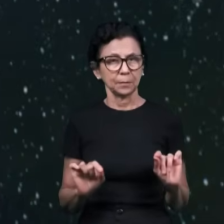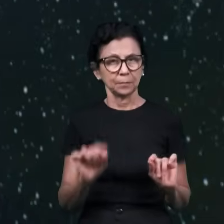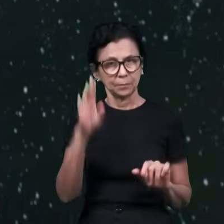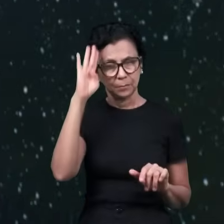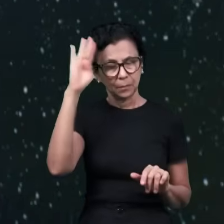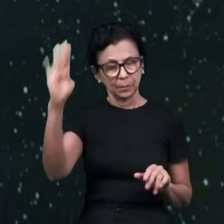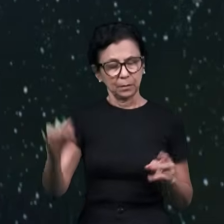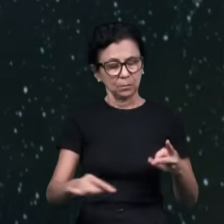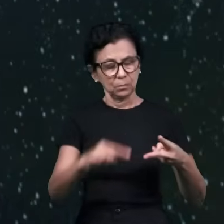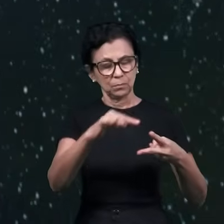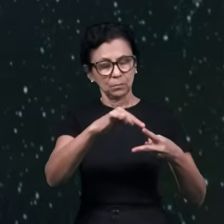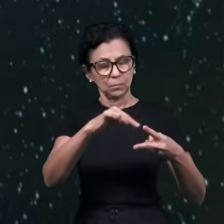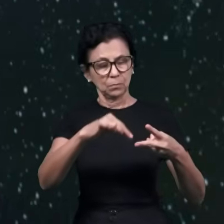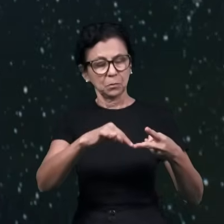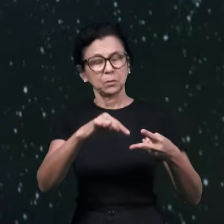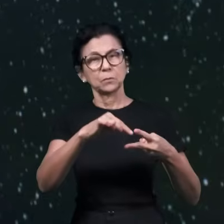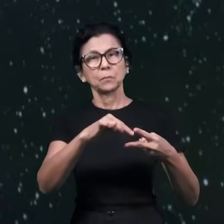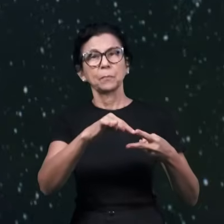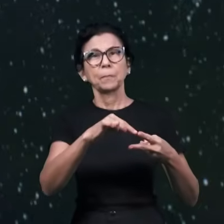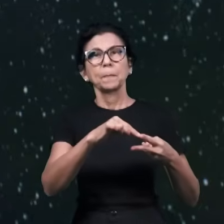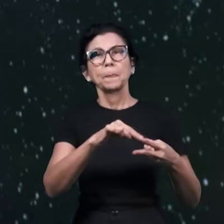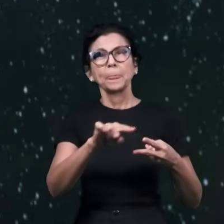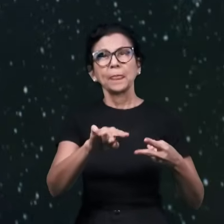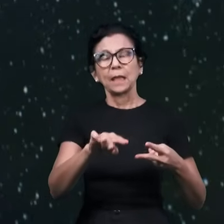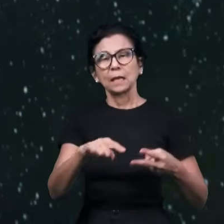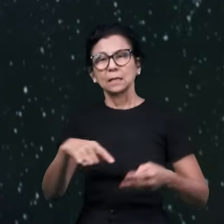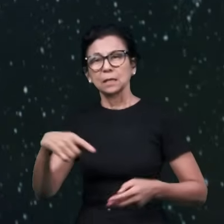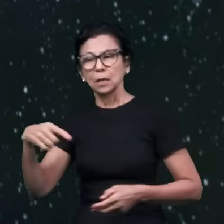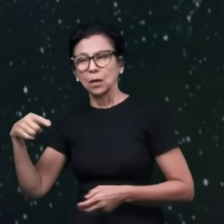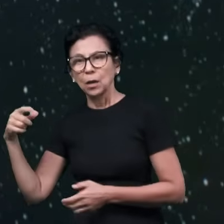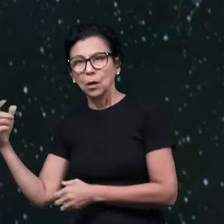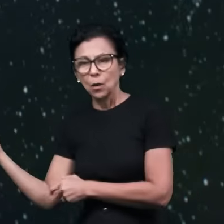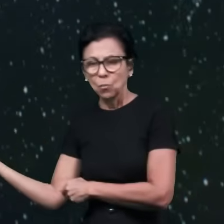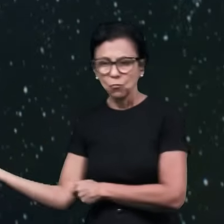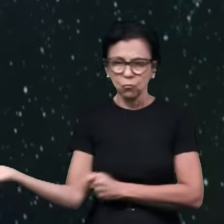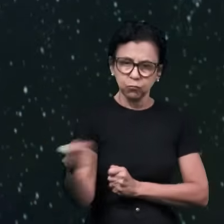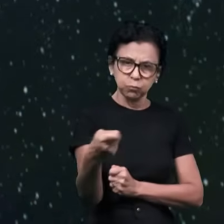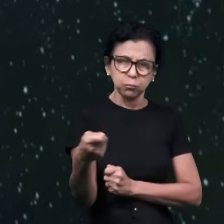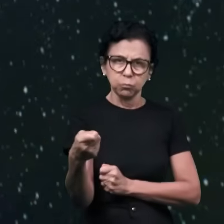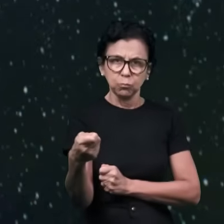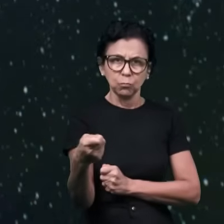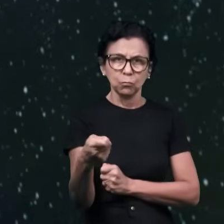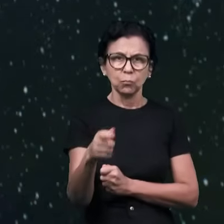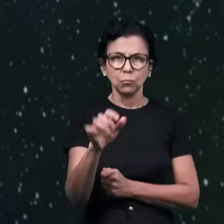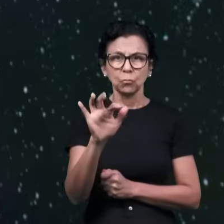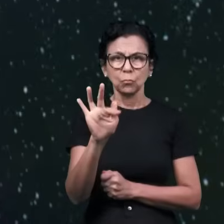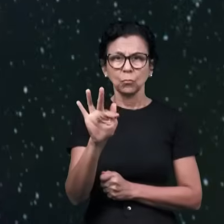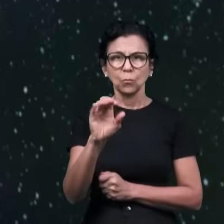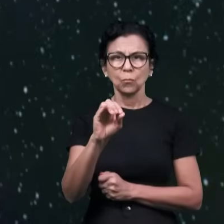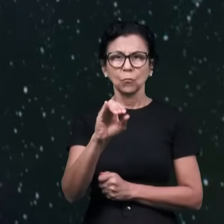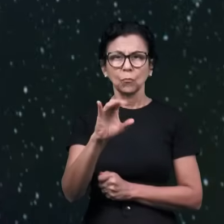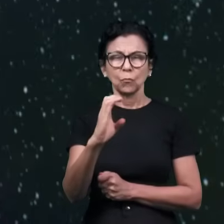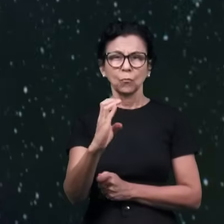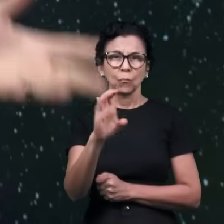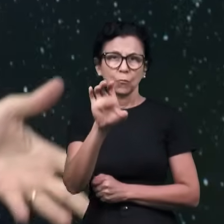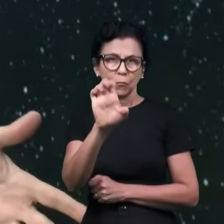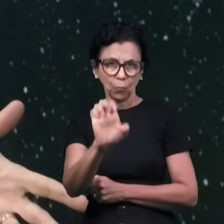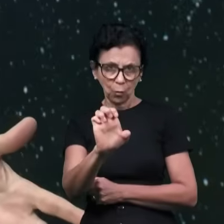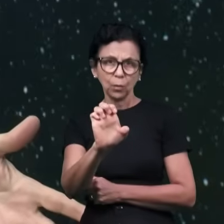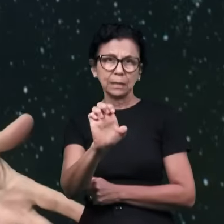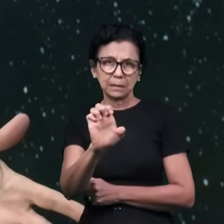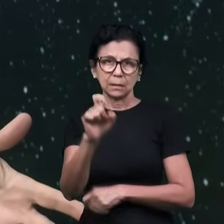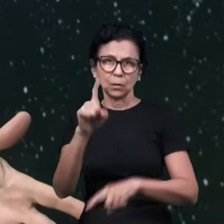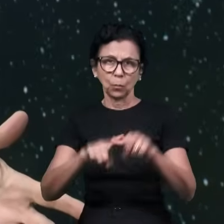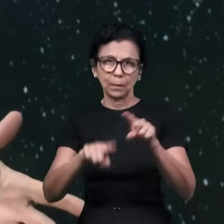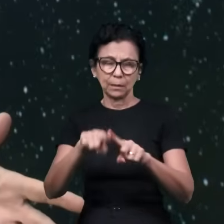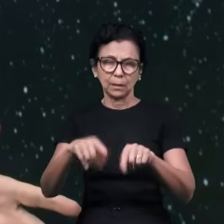pontos. Primeiro, porque essa foice, Josias, é a foice que era usada, até hoje